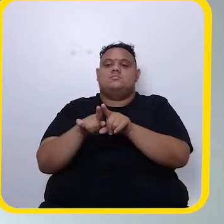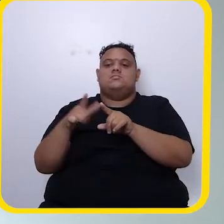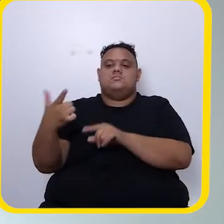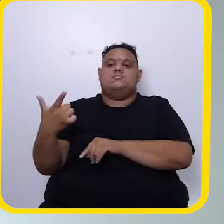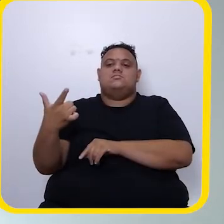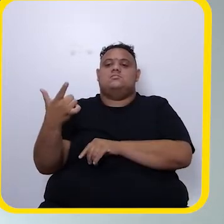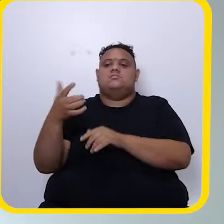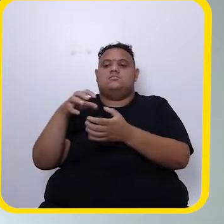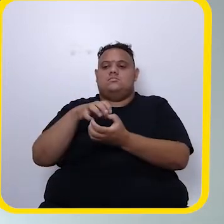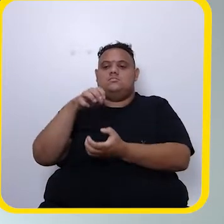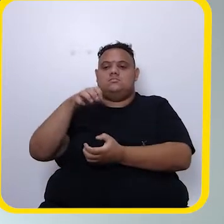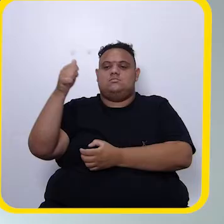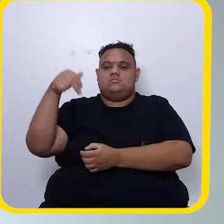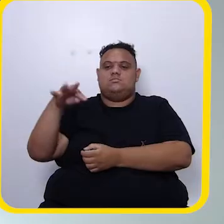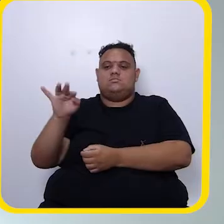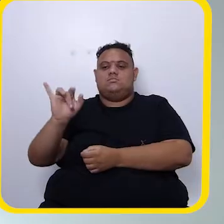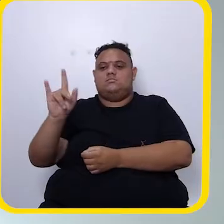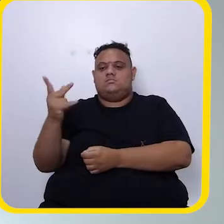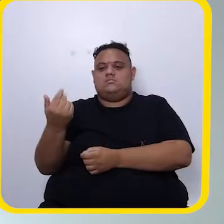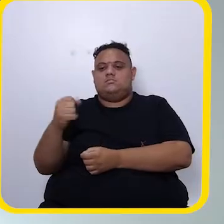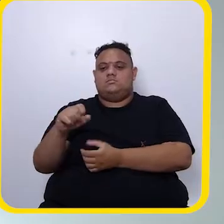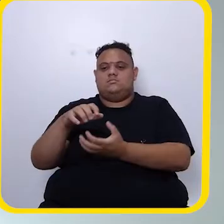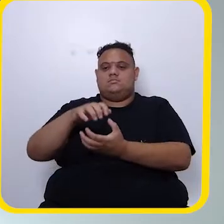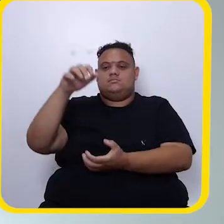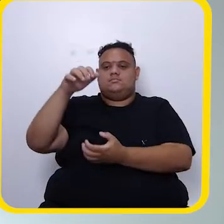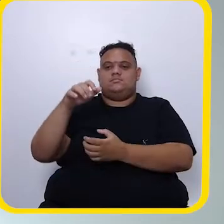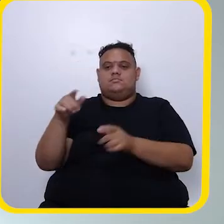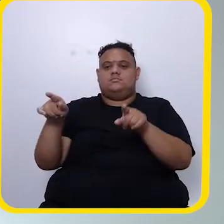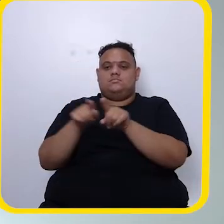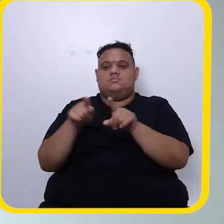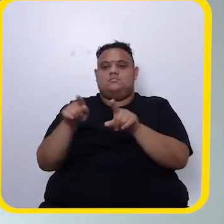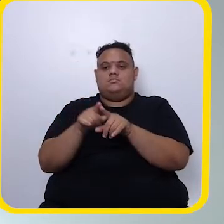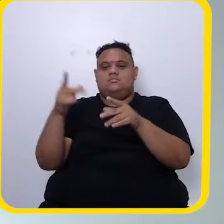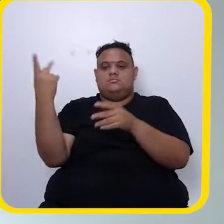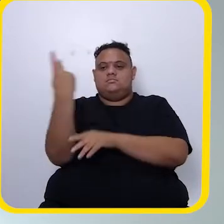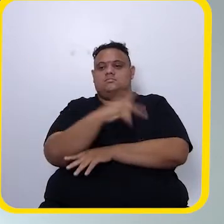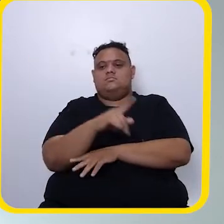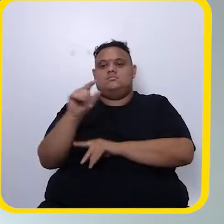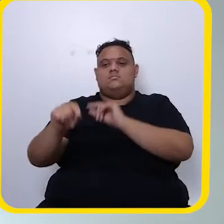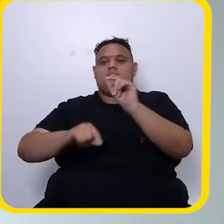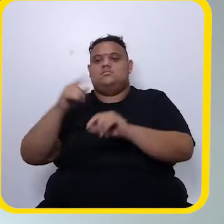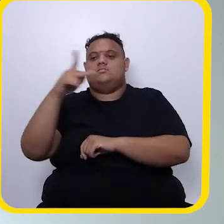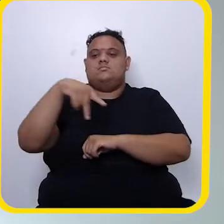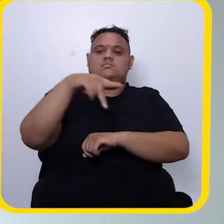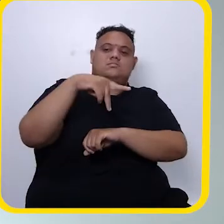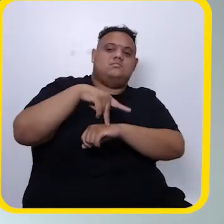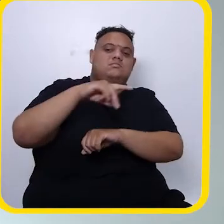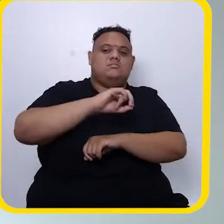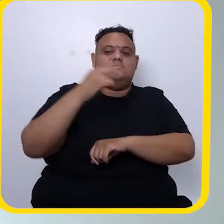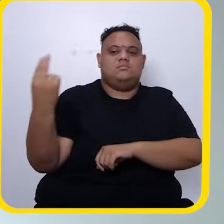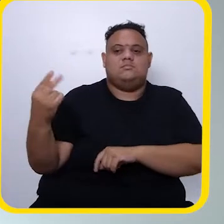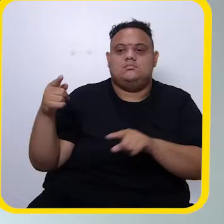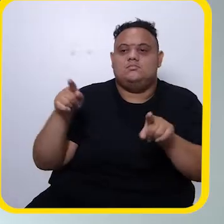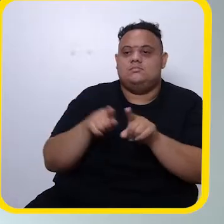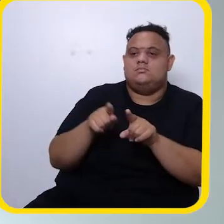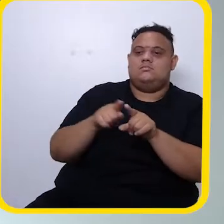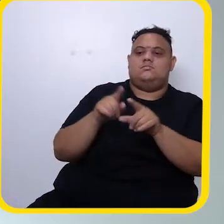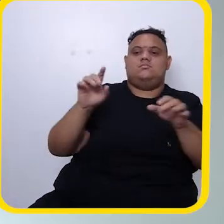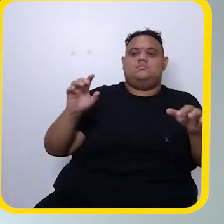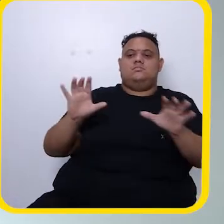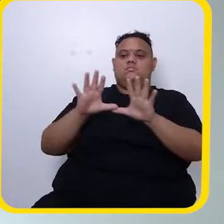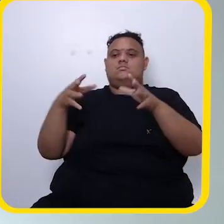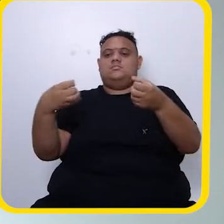das demais, das Grandes Antilhas, as Pequenas Antilhas também, muitas delas são países ou,